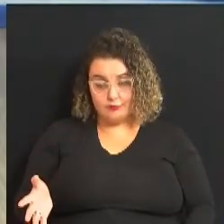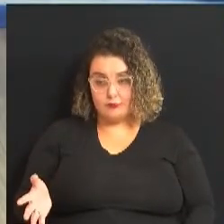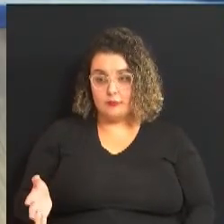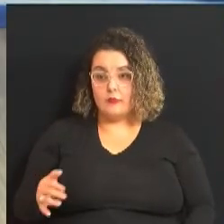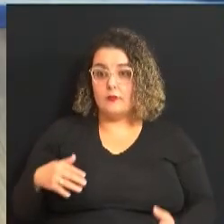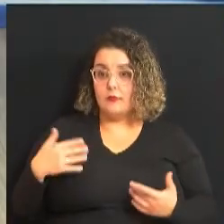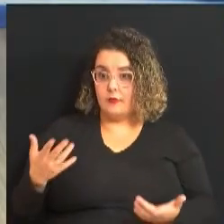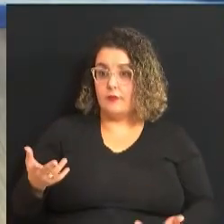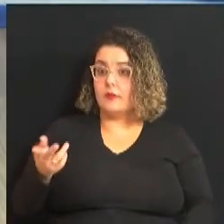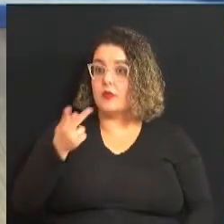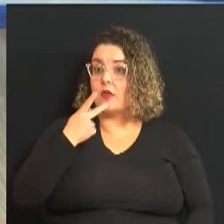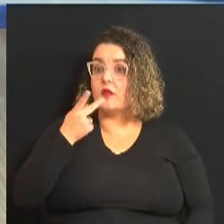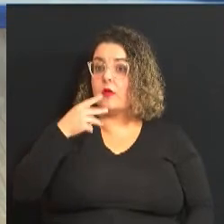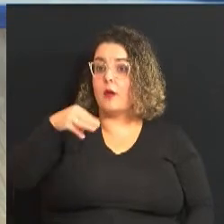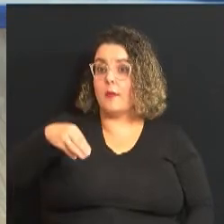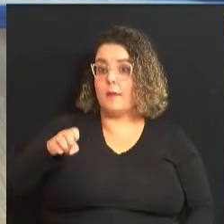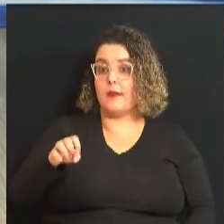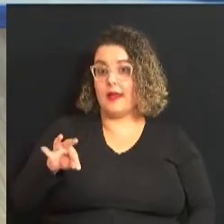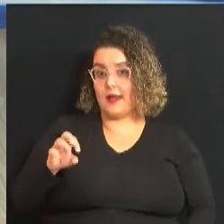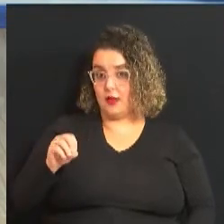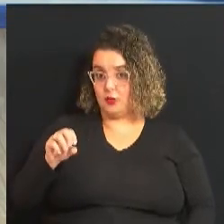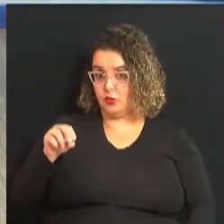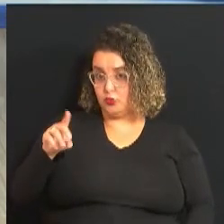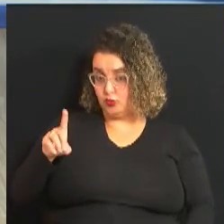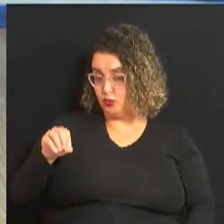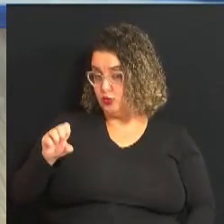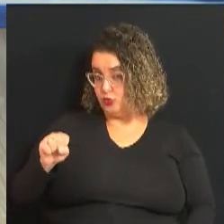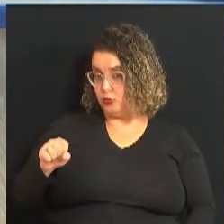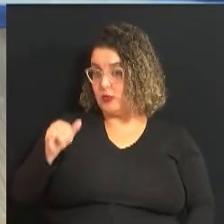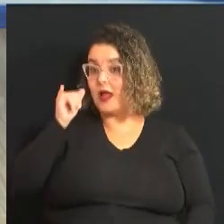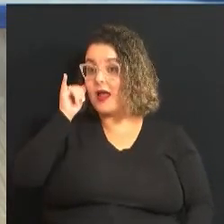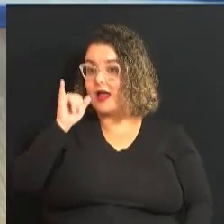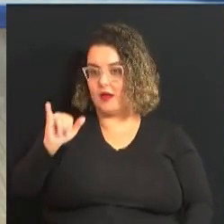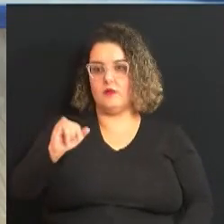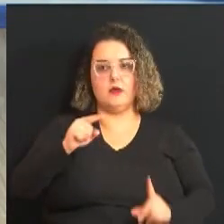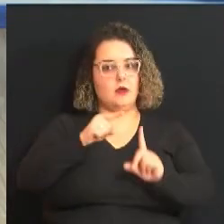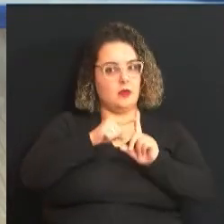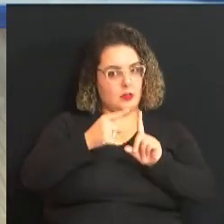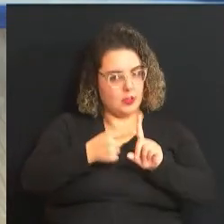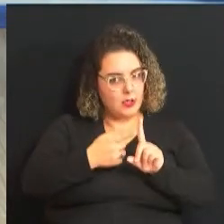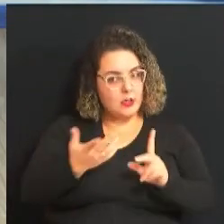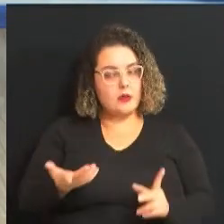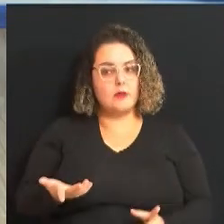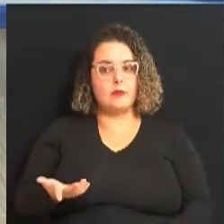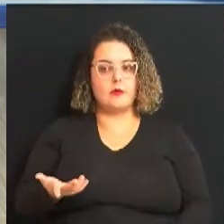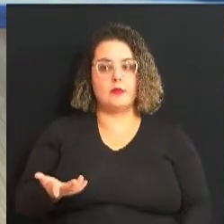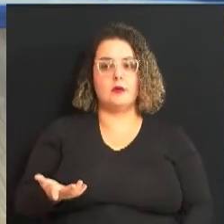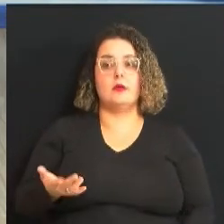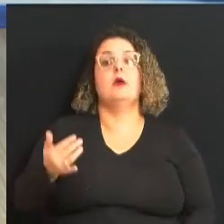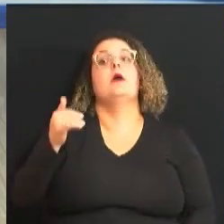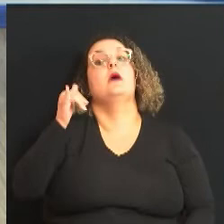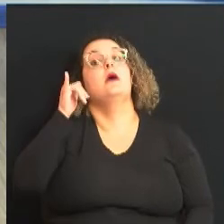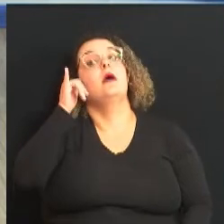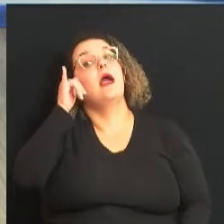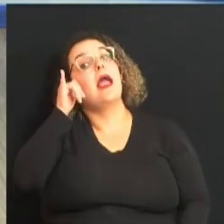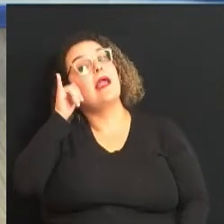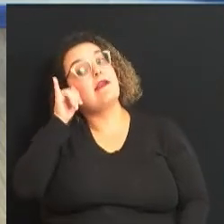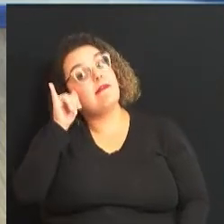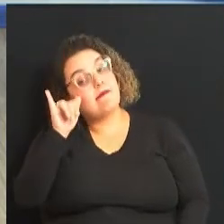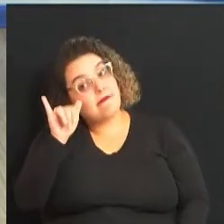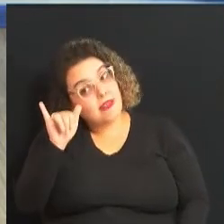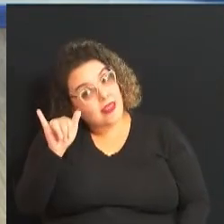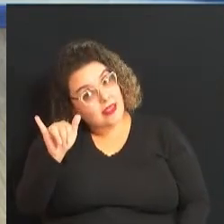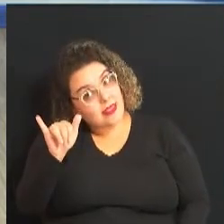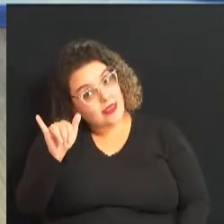de métodos para evitar, né? Métodos que evitam a gravidez. Evitam a Isso. gravidez e não